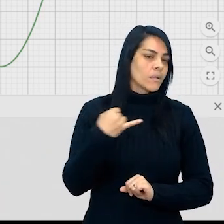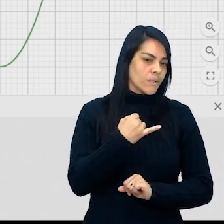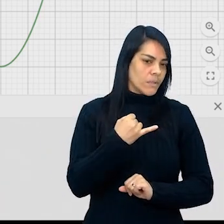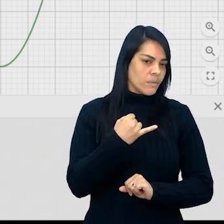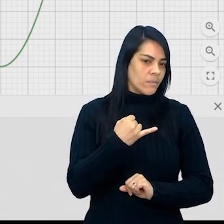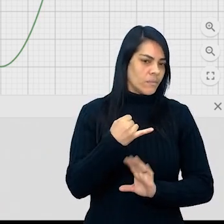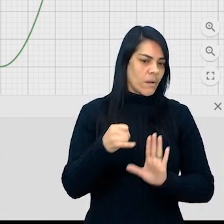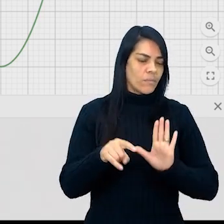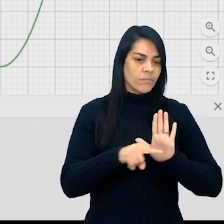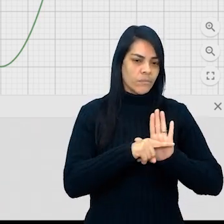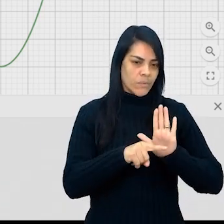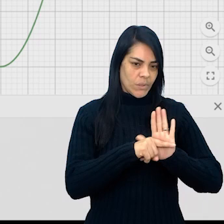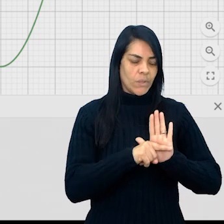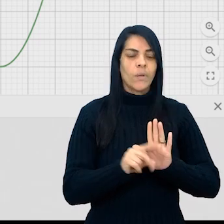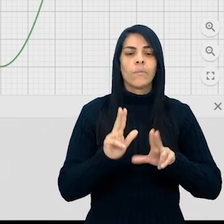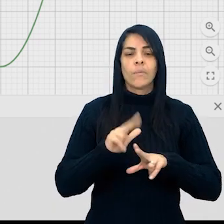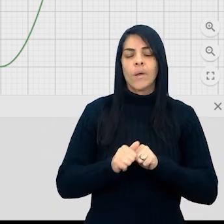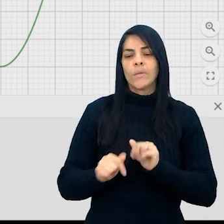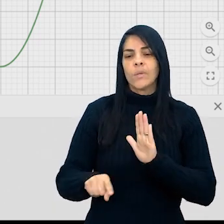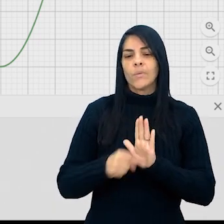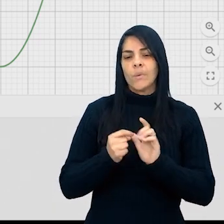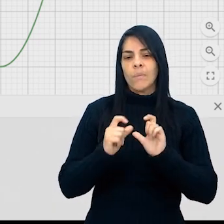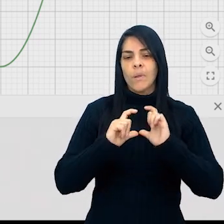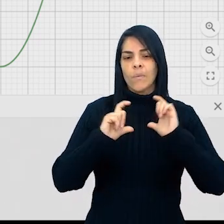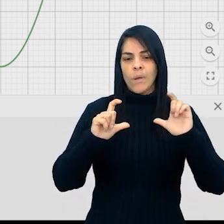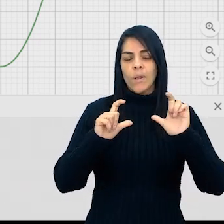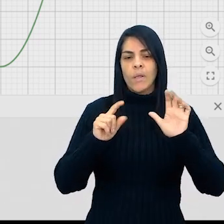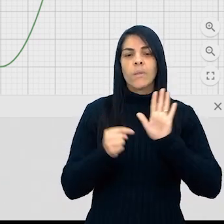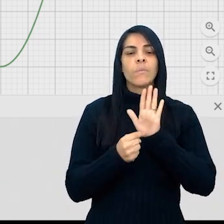justamente para o primeiro quadrante, né, mostrando aí